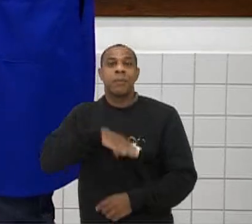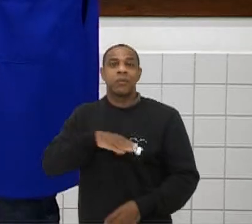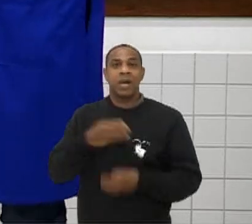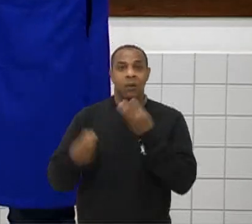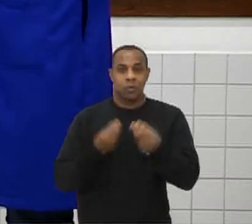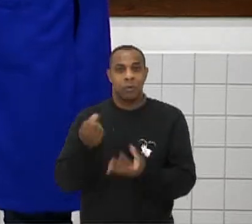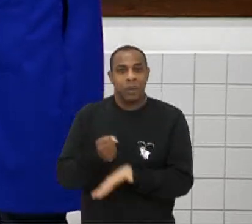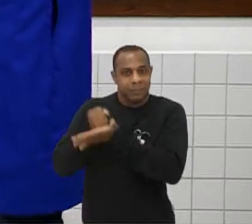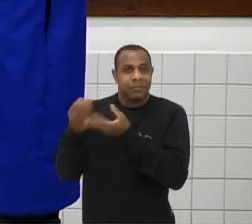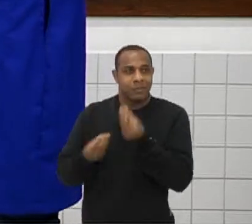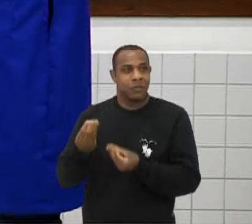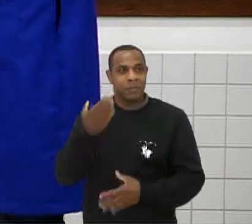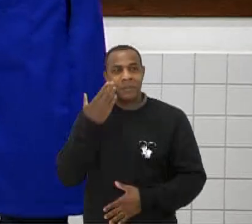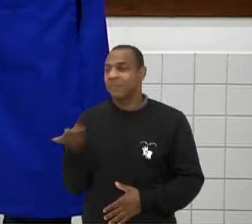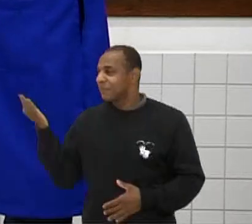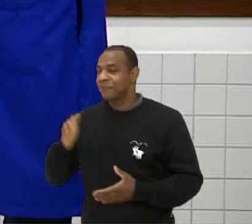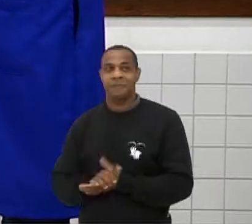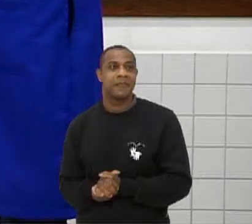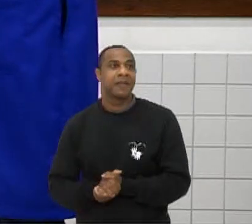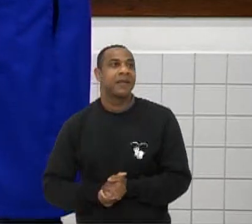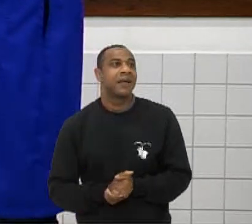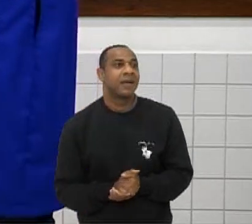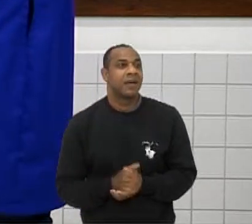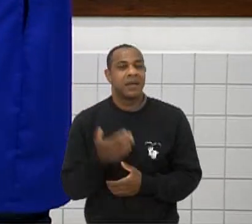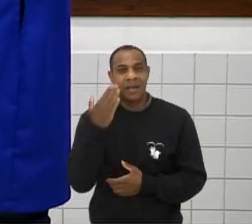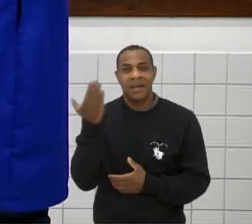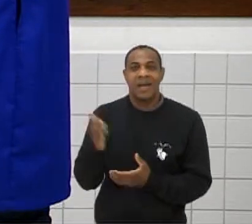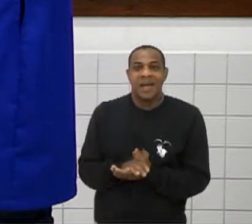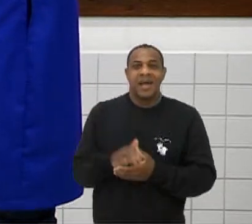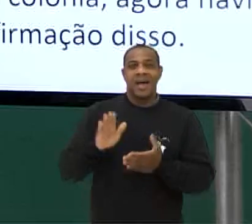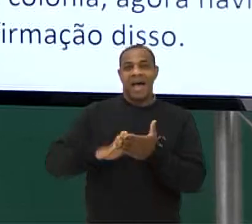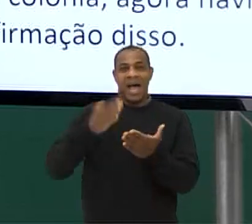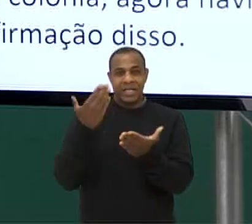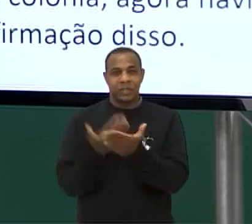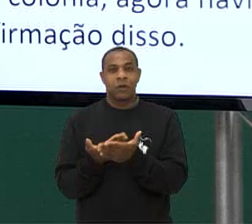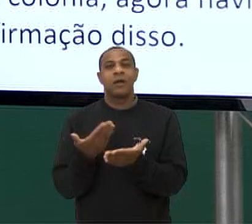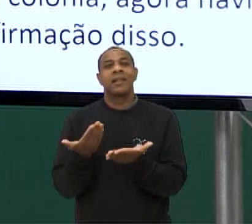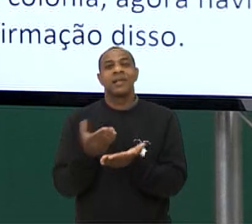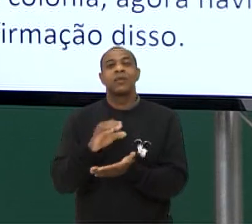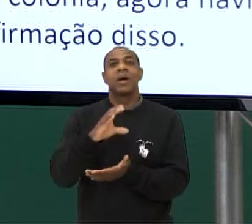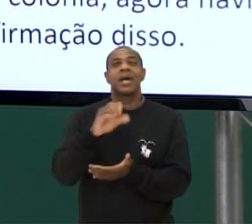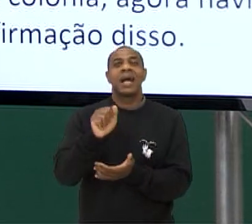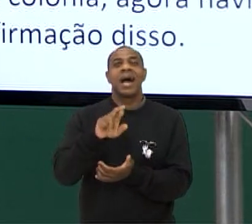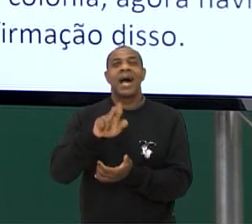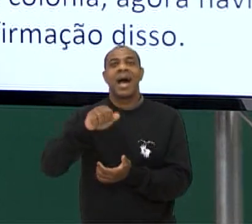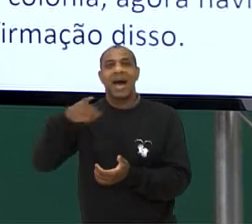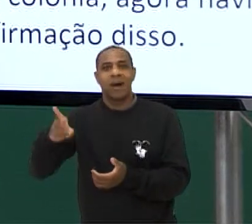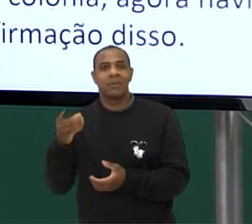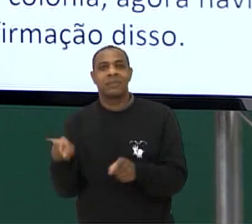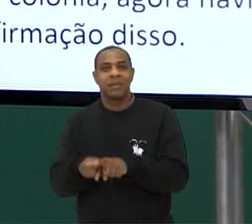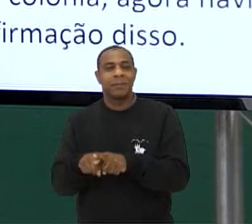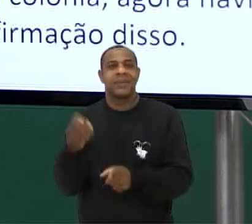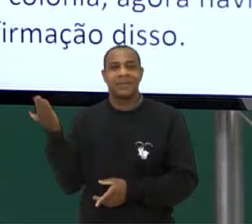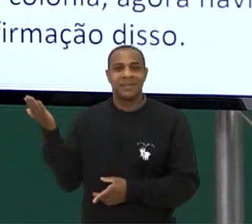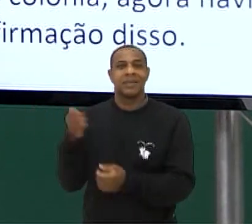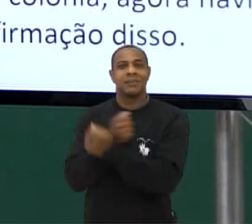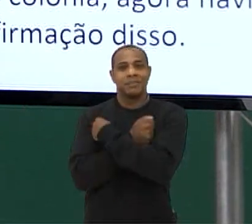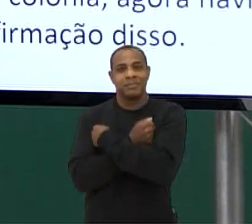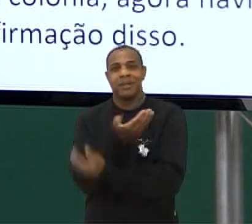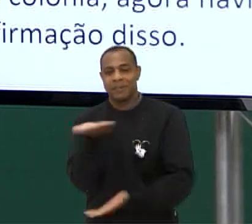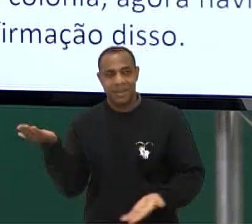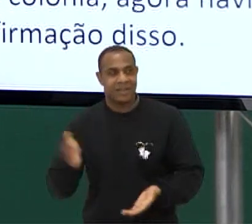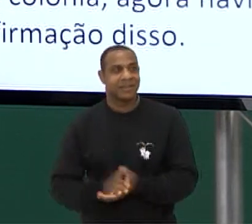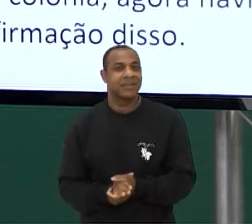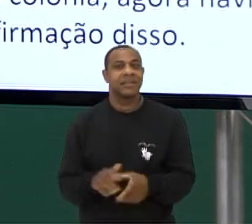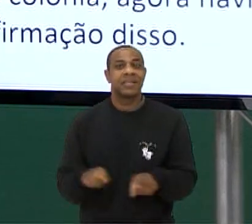Então aí, pessoal do Colégio Estadual Conselheiro Carrão, muito prazer em ter vocês aqui com a gente. Também aqui o pessoal